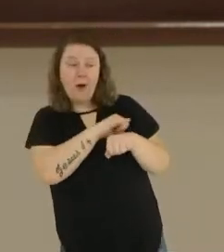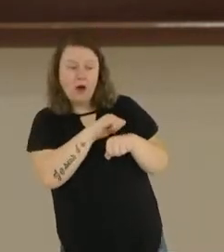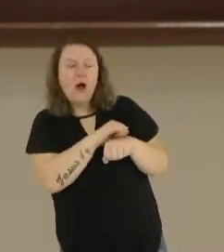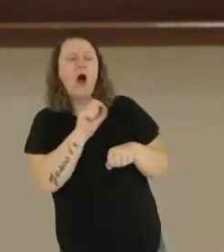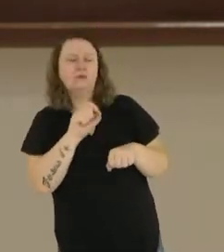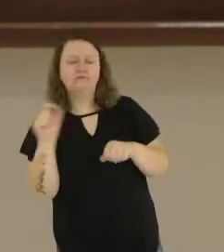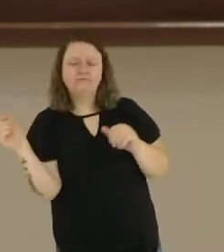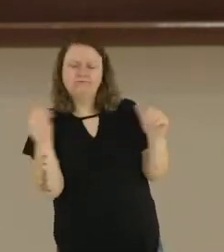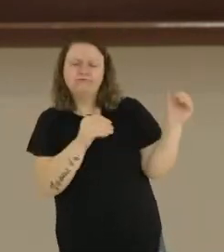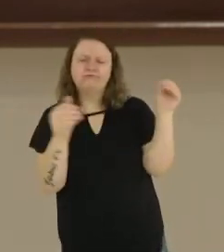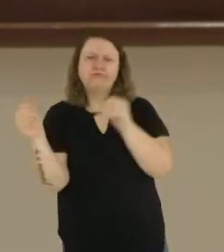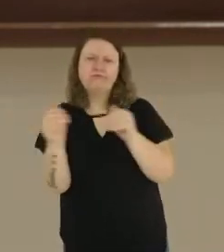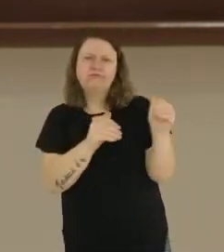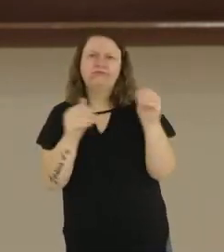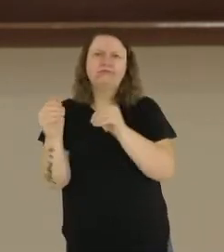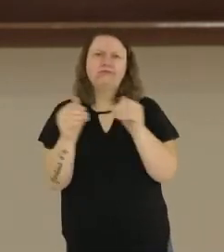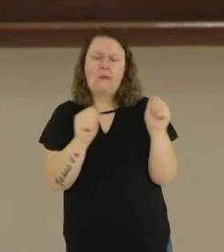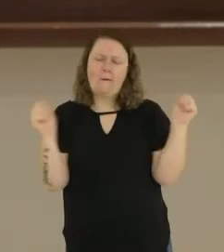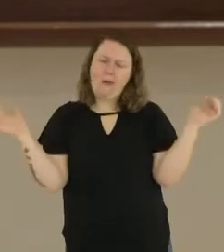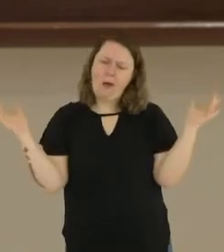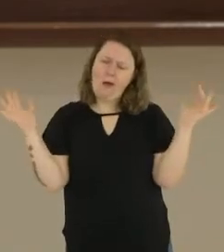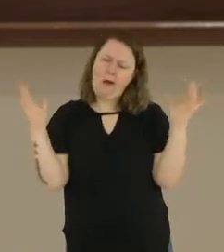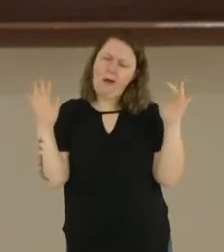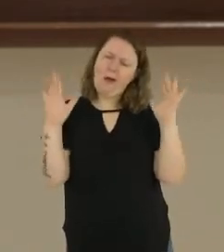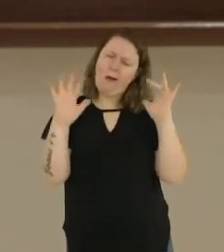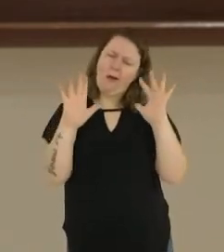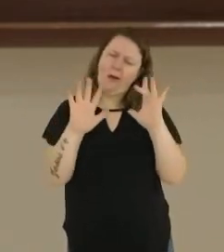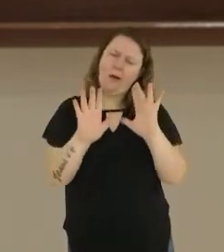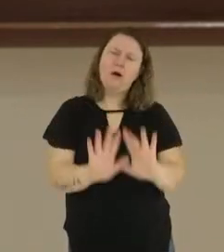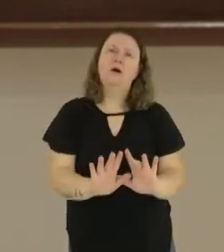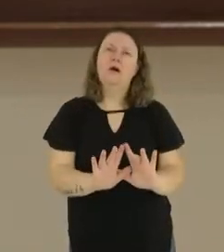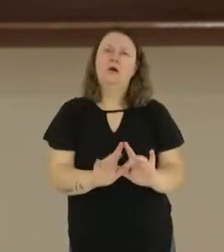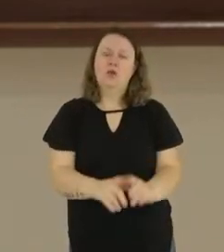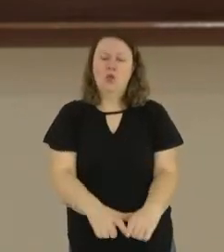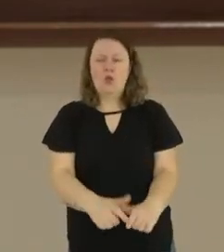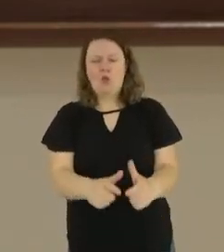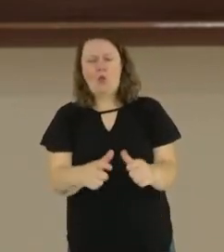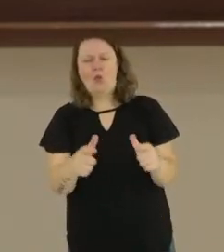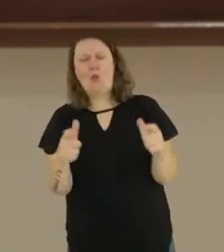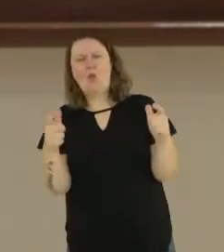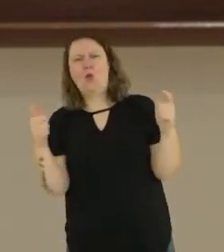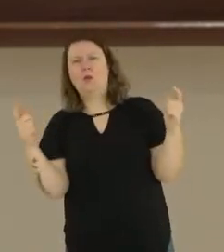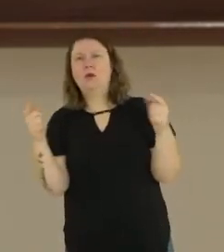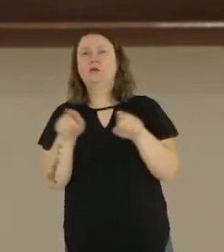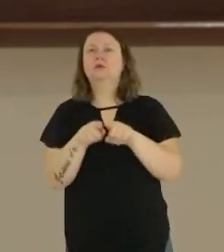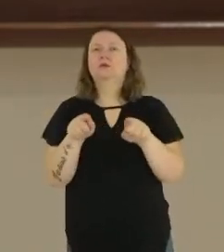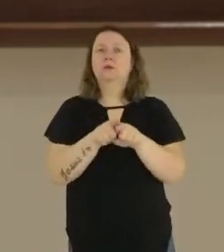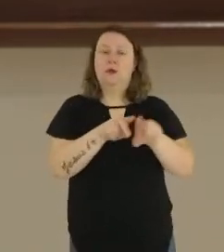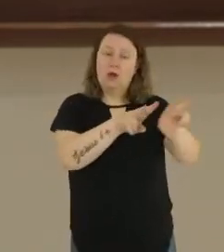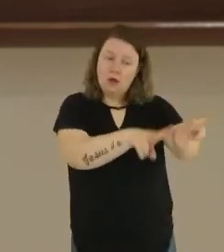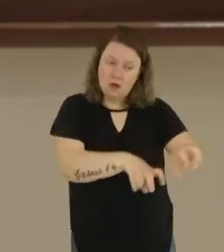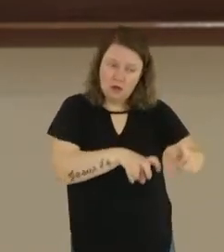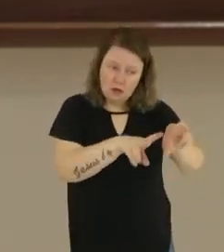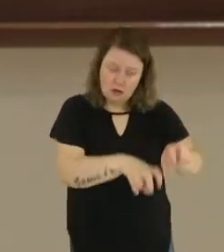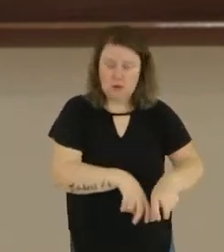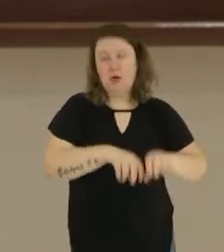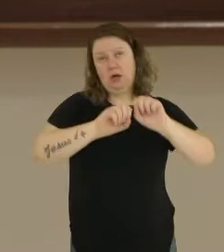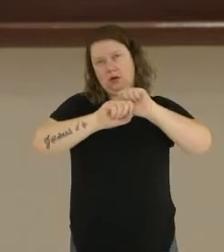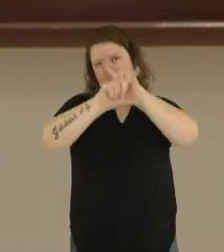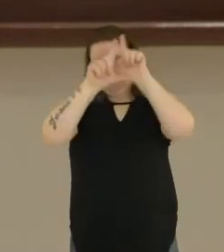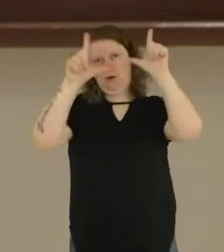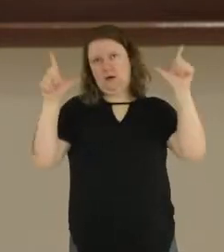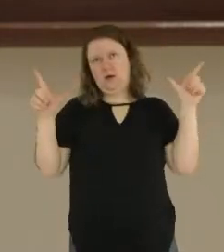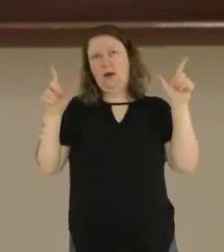região seja utilizada também num processo de agrícola, né? Mas também a gente tem que pensar num tipo